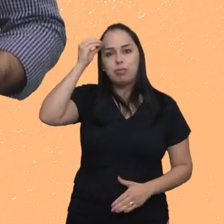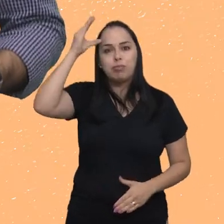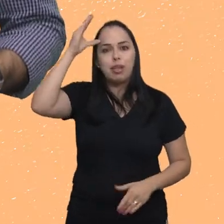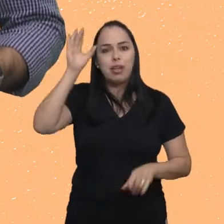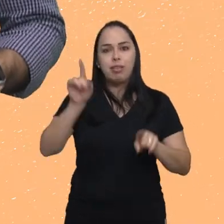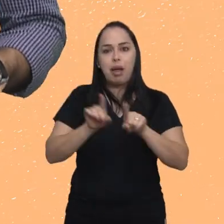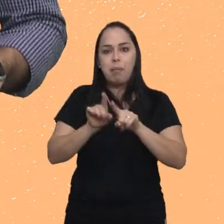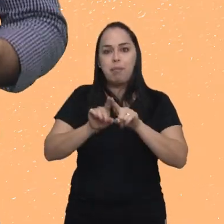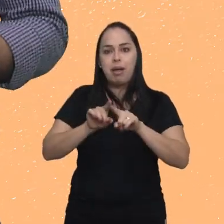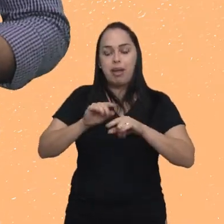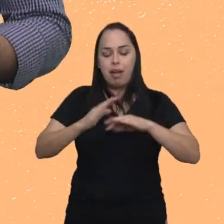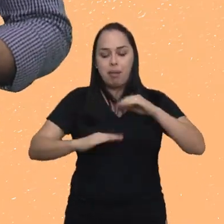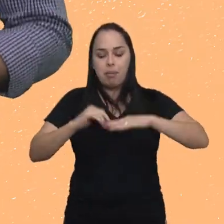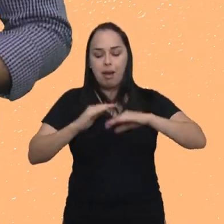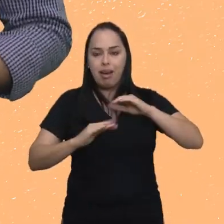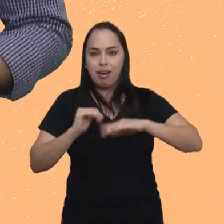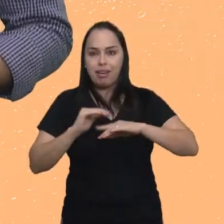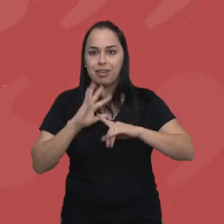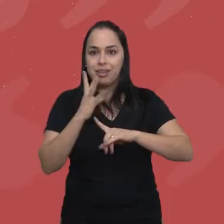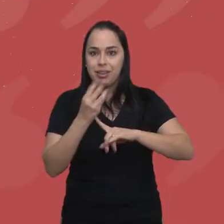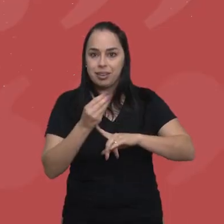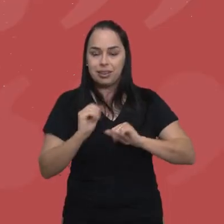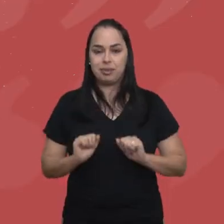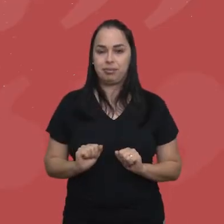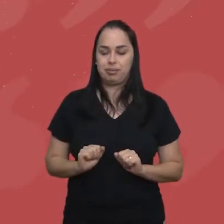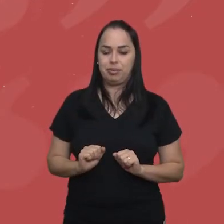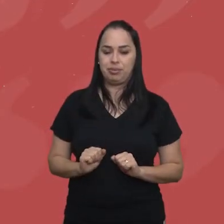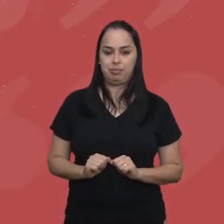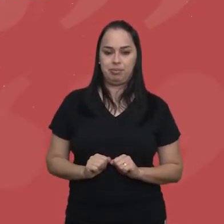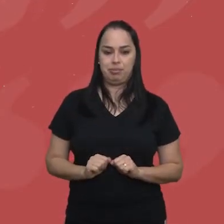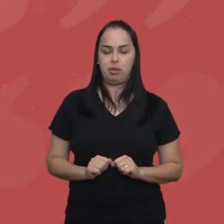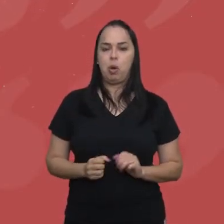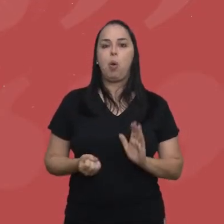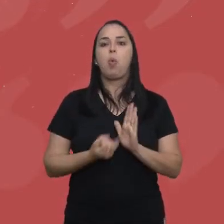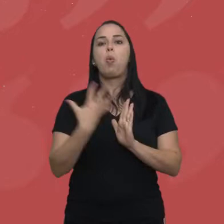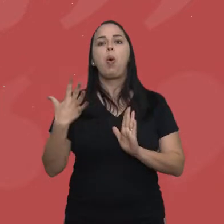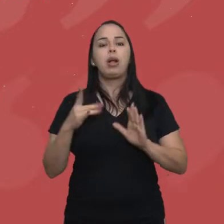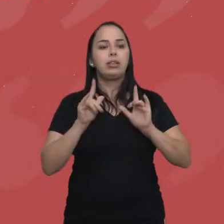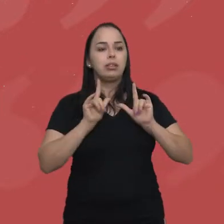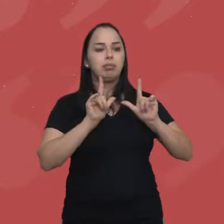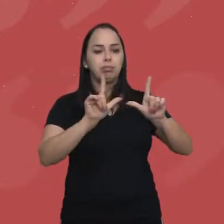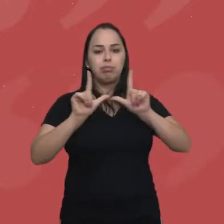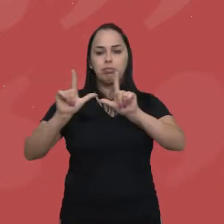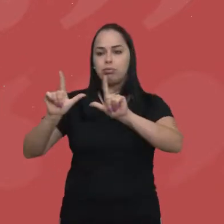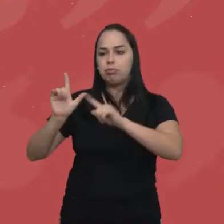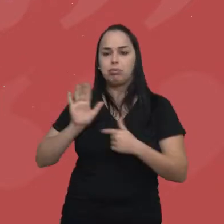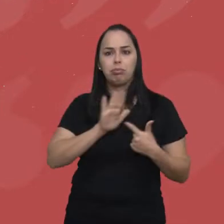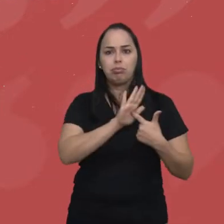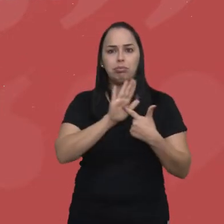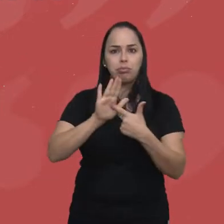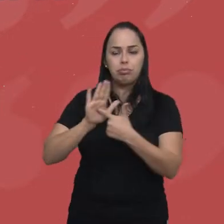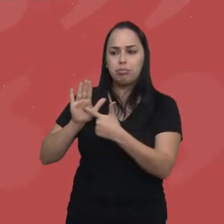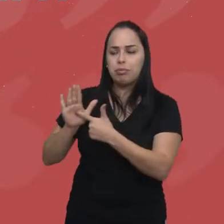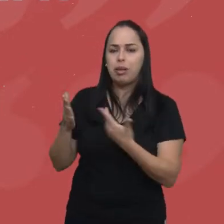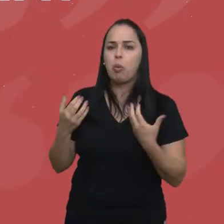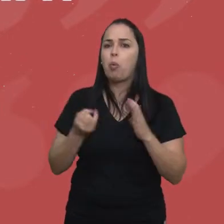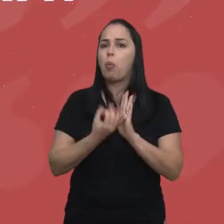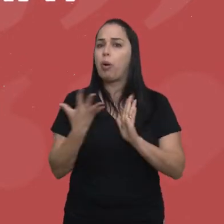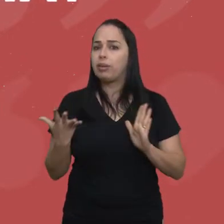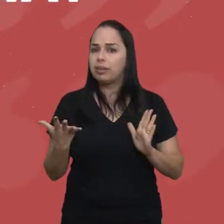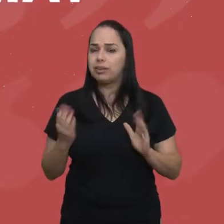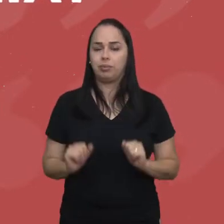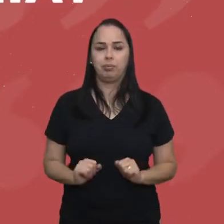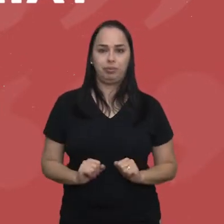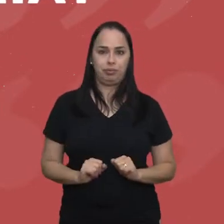de habilidades manuais e artísticas. Quantas exposições o museu tem por ano, fora do contexto da pandemia?